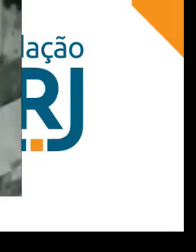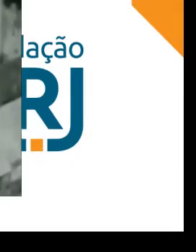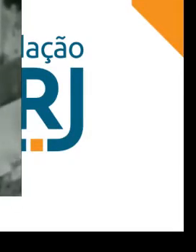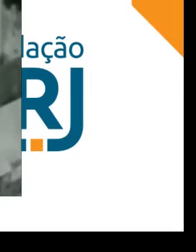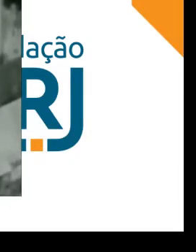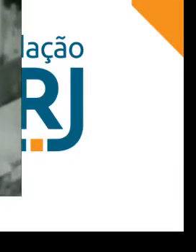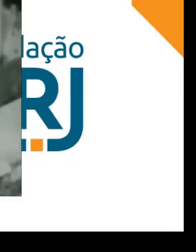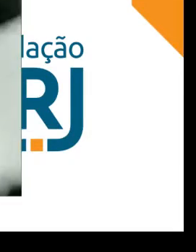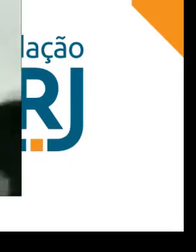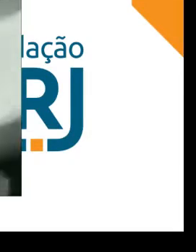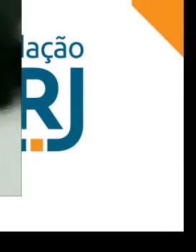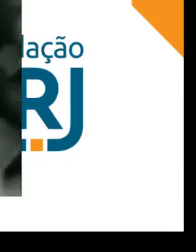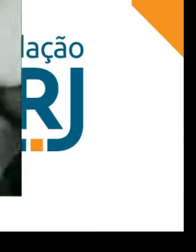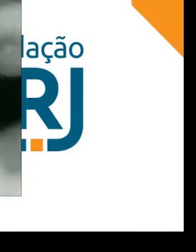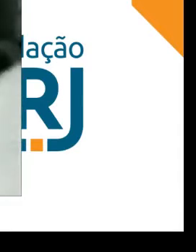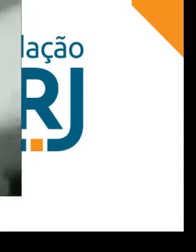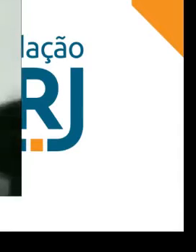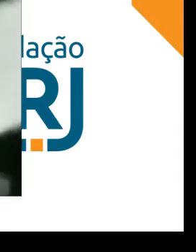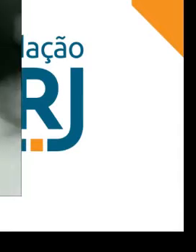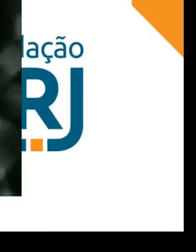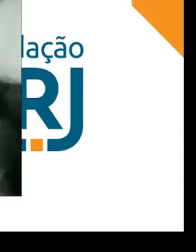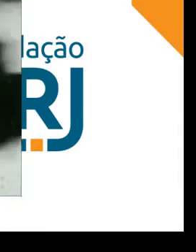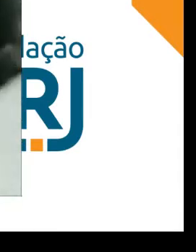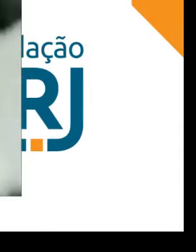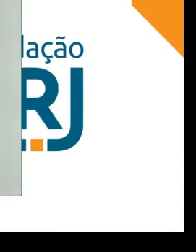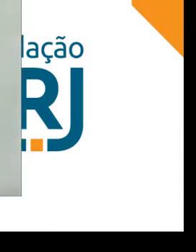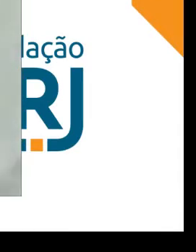Ford introduziu a alteração mais revolucionária que concebera até então.